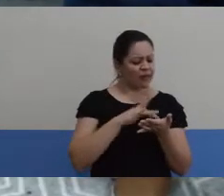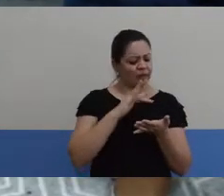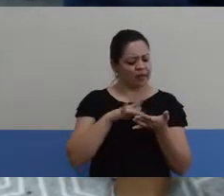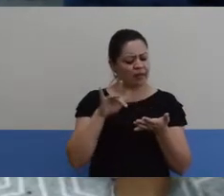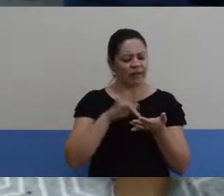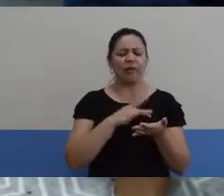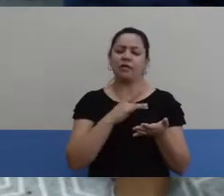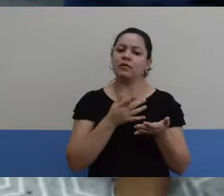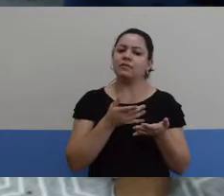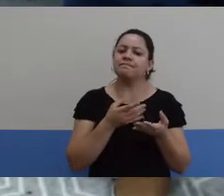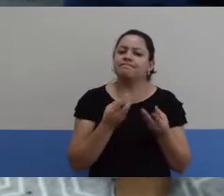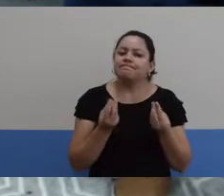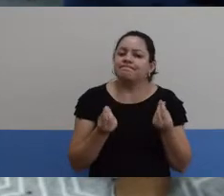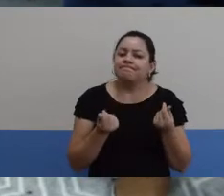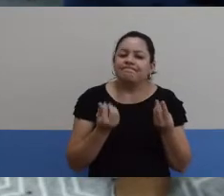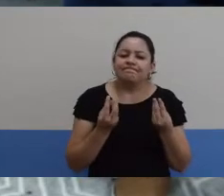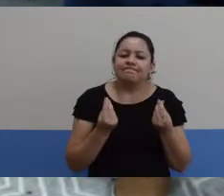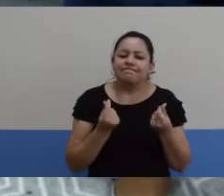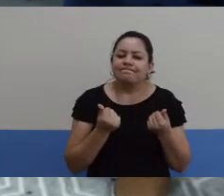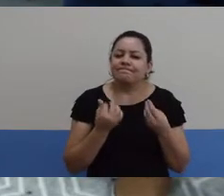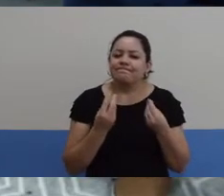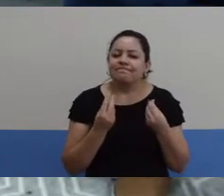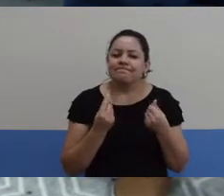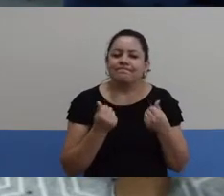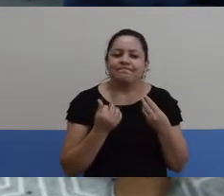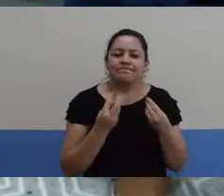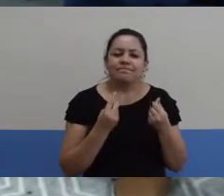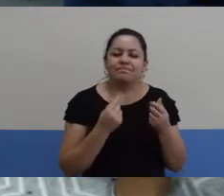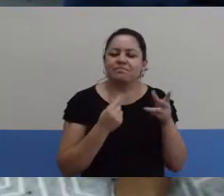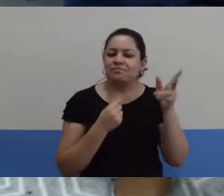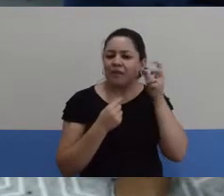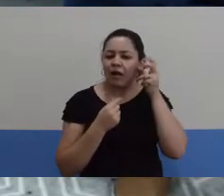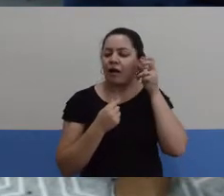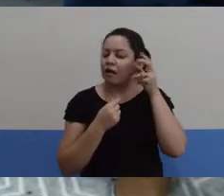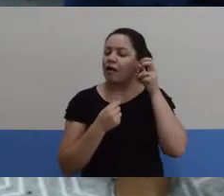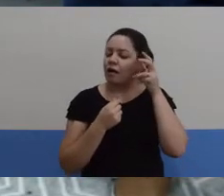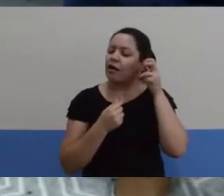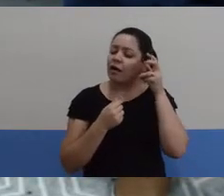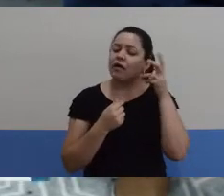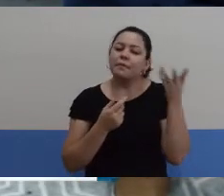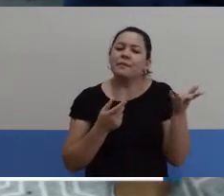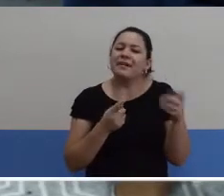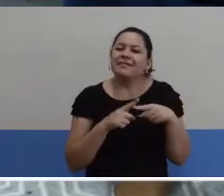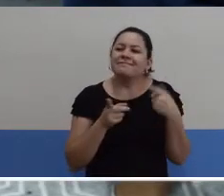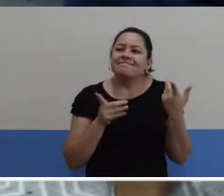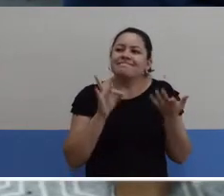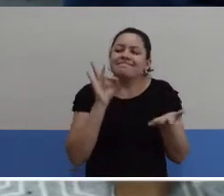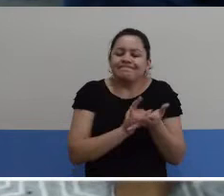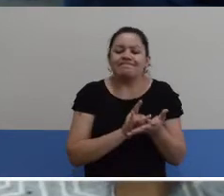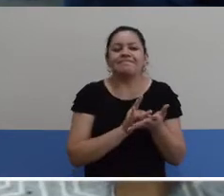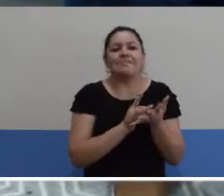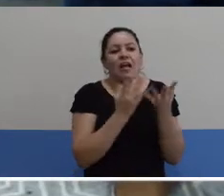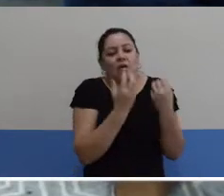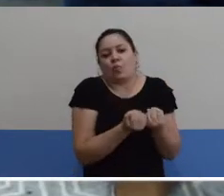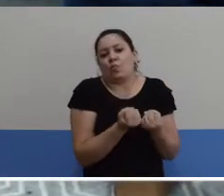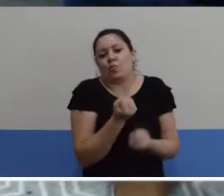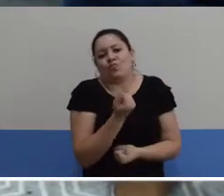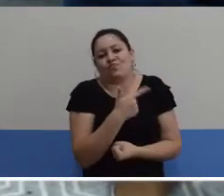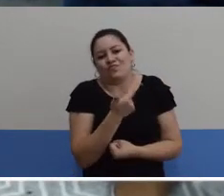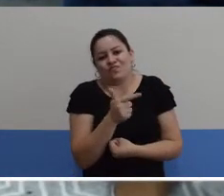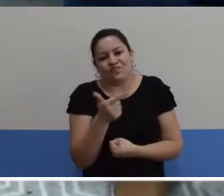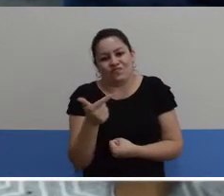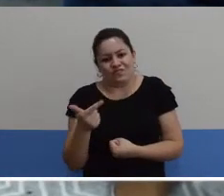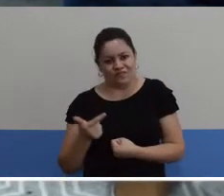Falta, né? Aí você está ouvindo. Não está escutando. Não está escutando, né? É diferente. Exatamente. Mas mais para frente a gente vai entrar